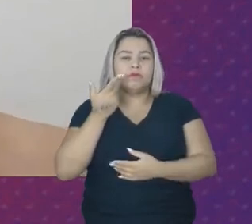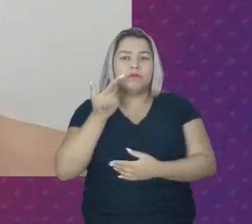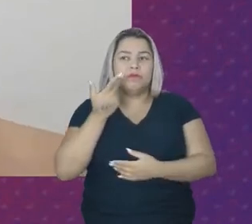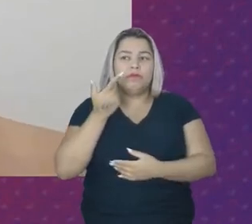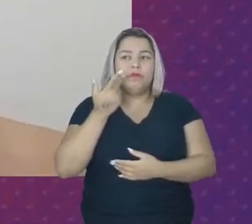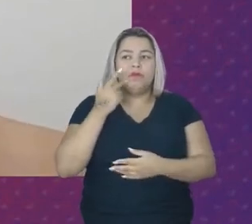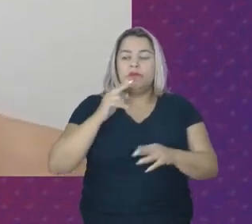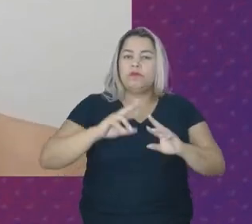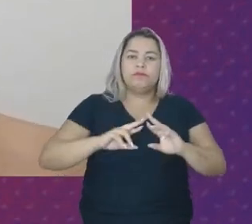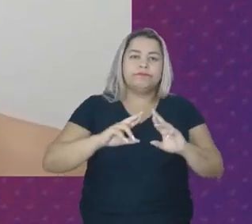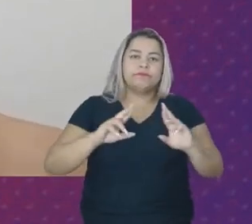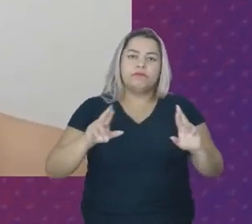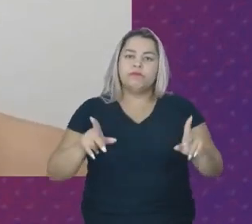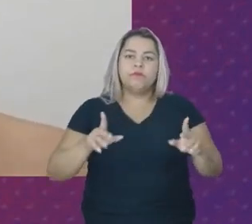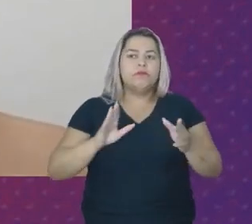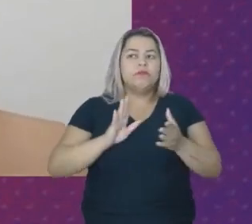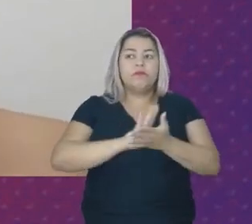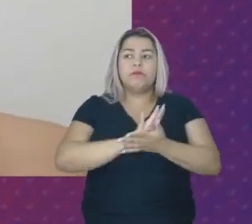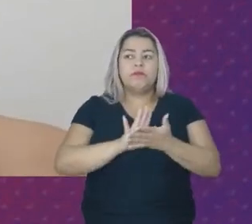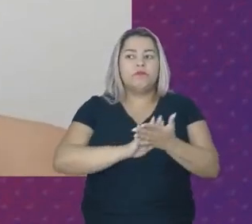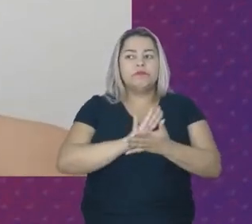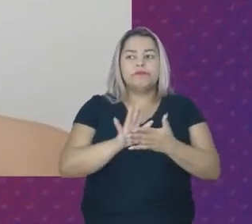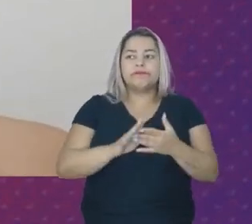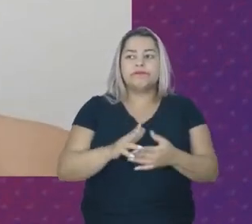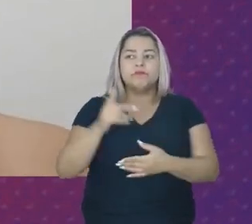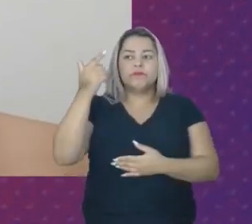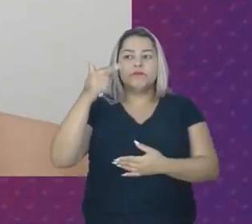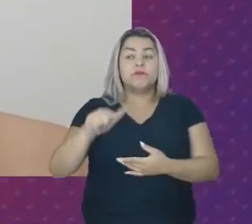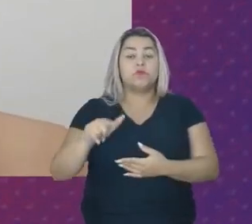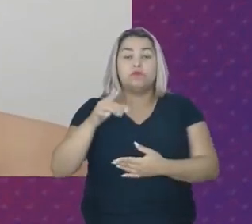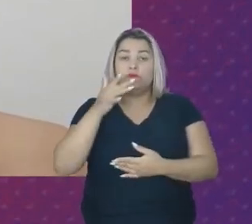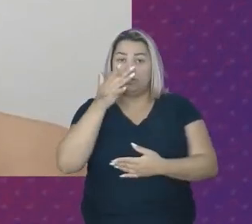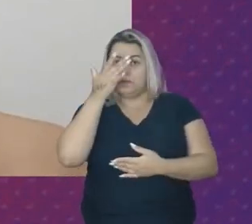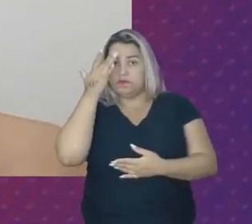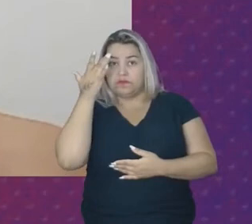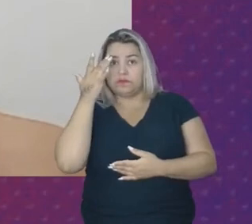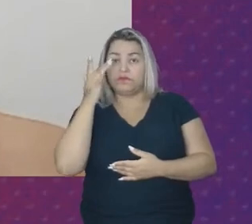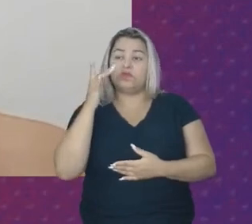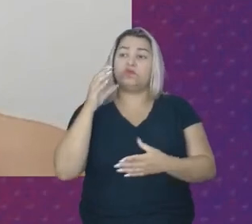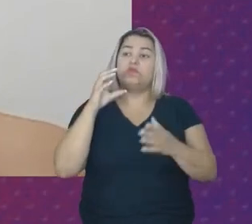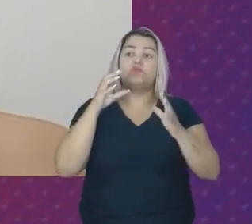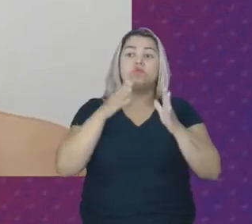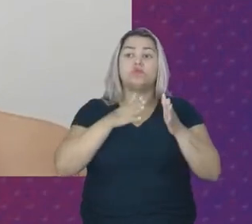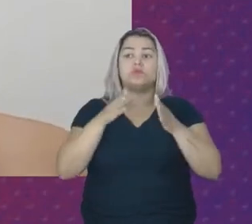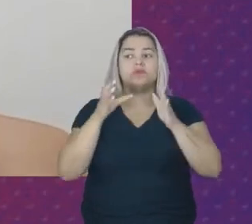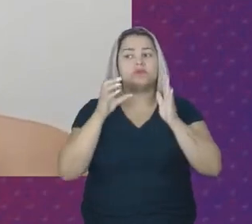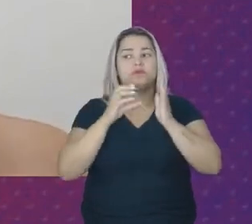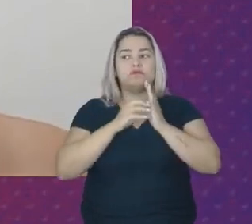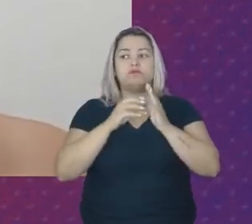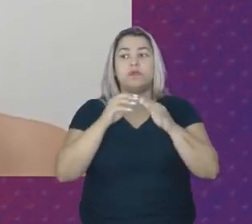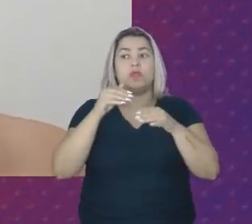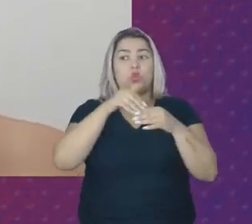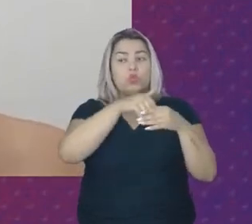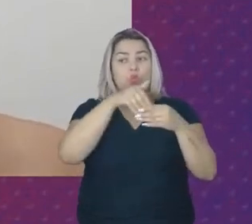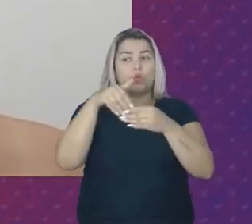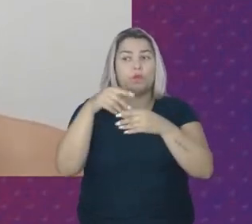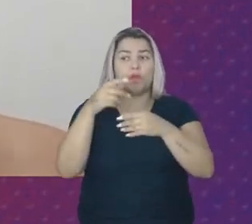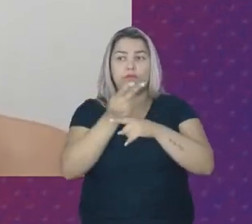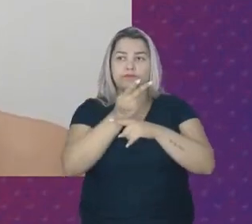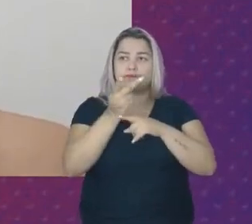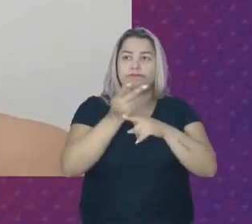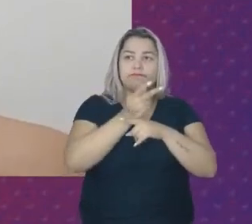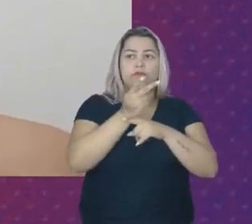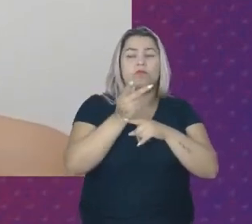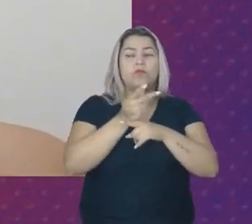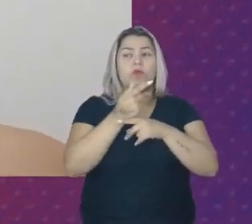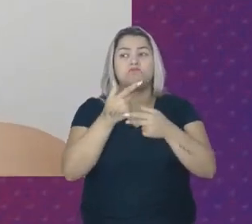se diferencia muito dos outros. E durante o processo eleitoral, isso às vezes é muito procurado, né? Eu quero